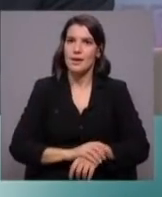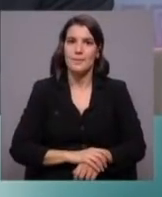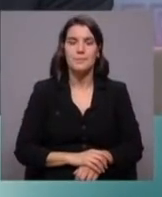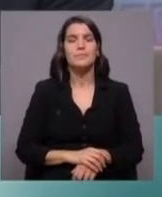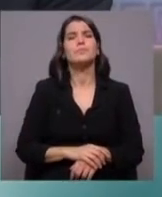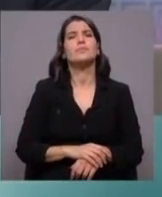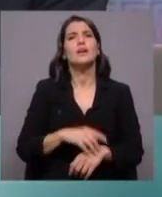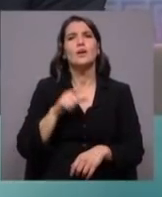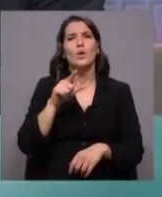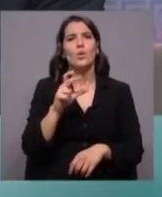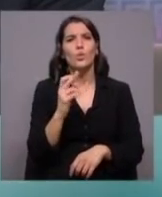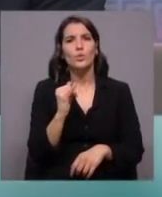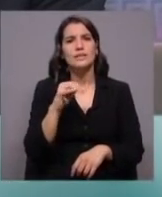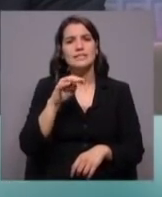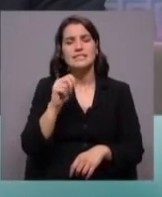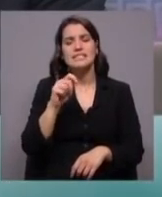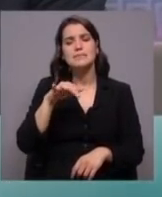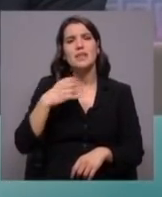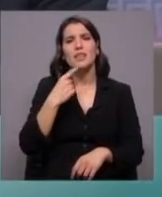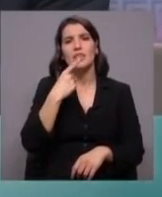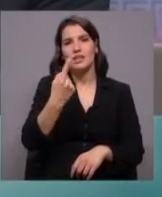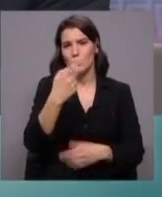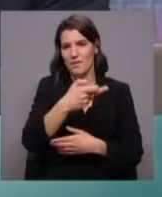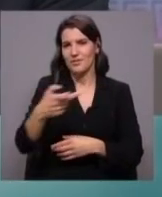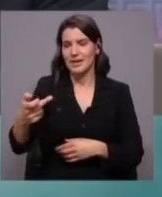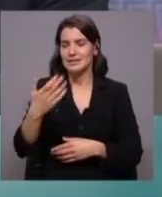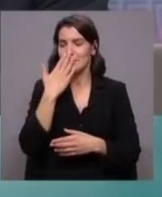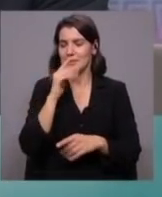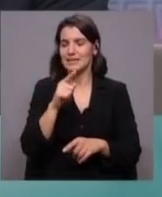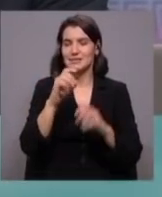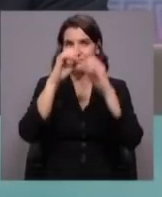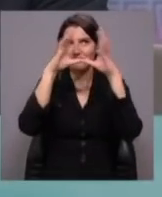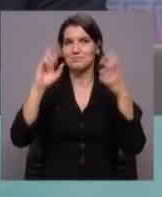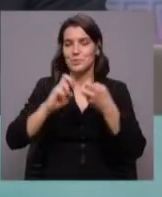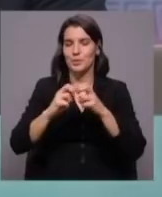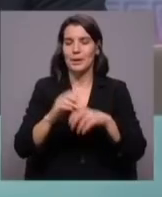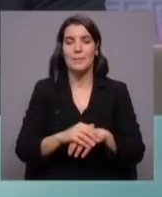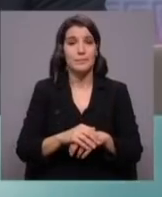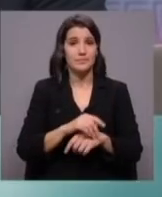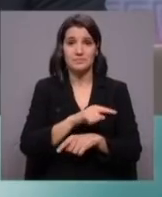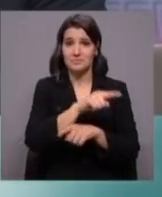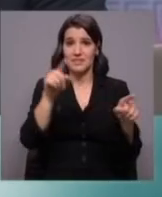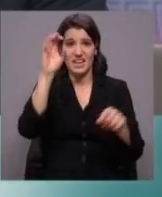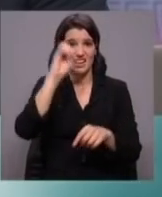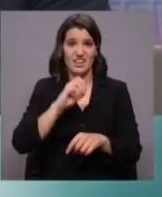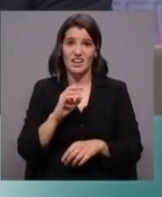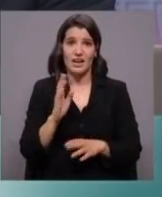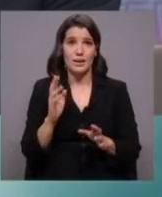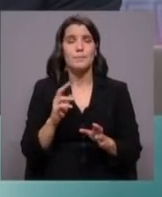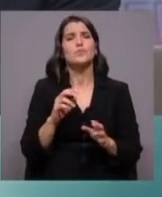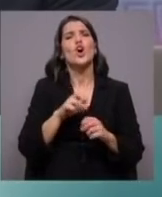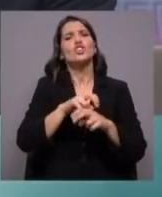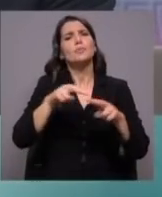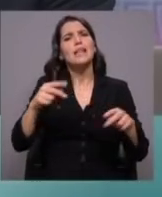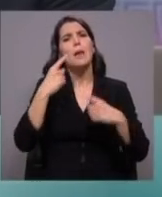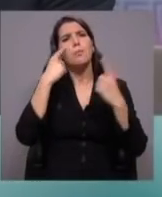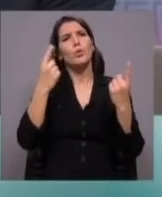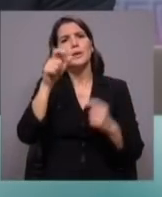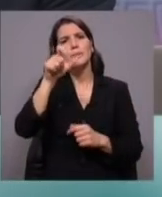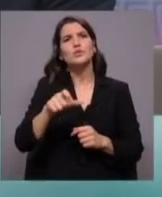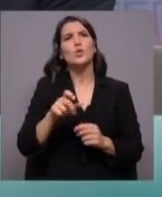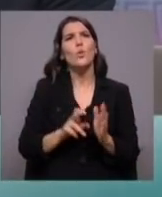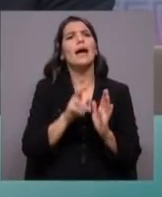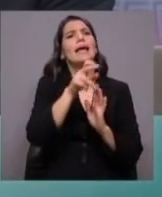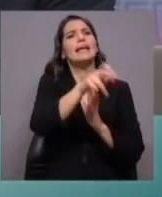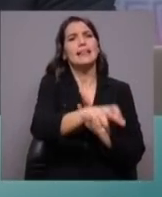uma frase que eu acho que é elucidativa deste problema. É que nunca ninguém viu alguém entrar num hospital público e perguntar como é que